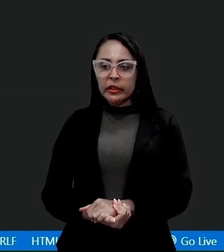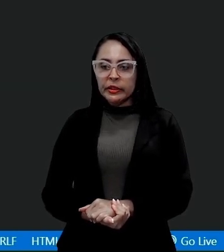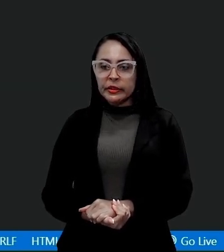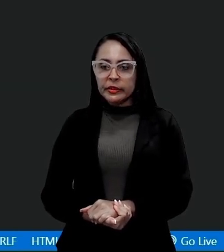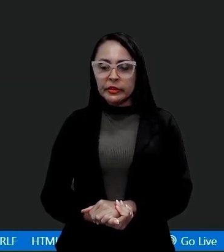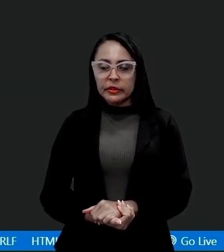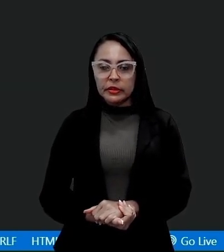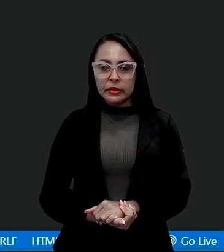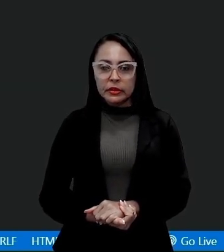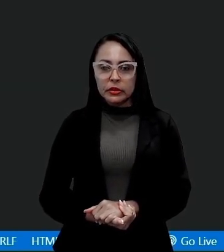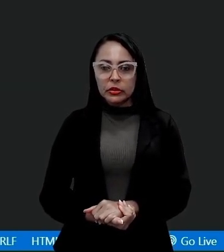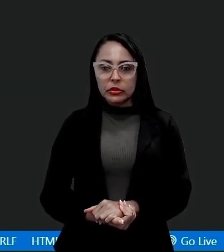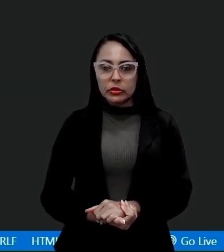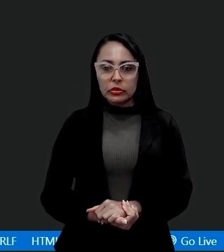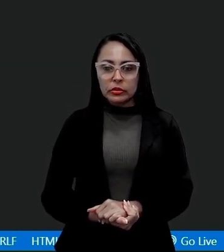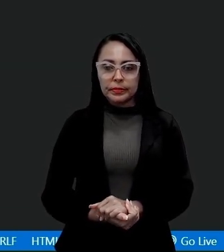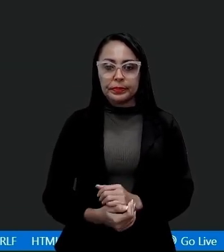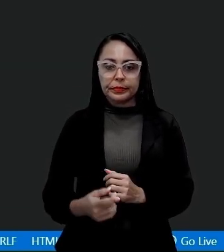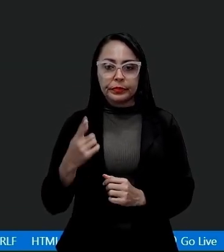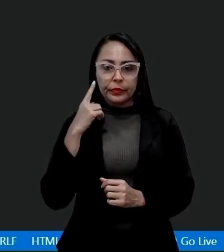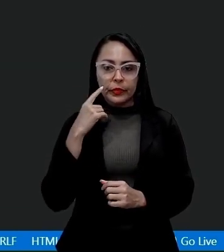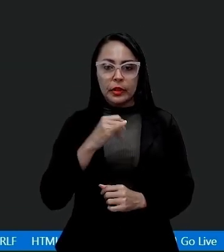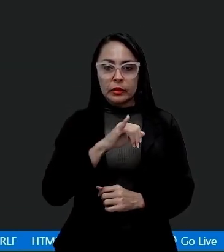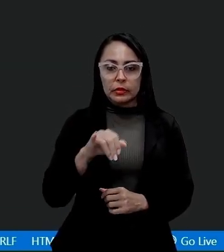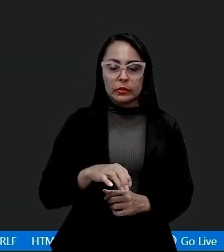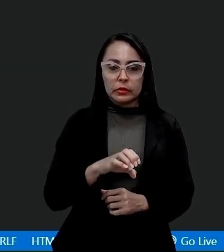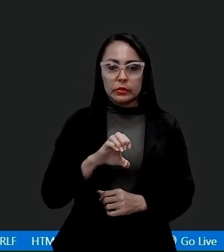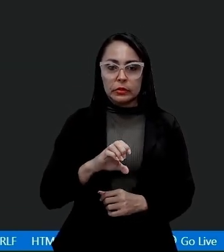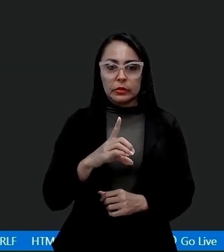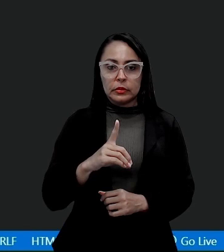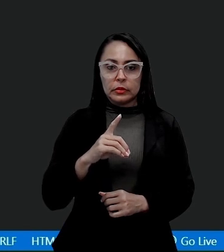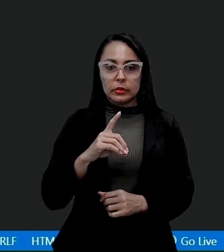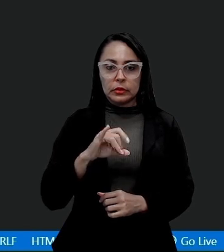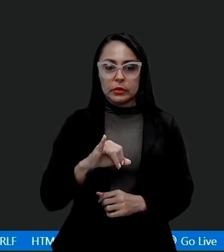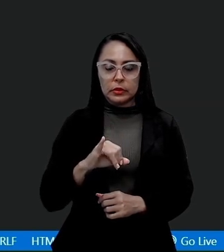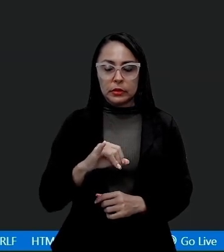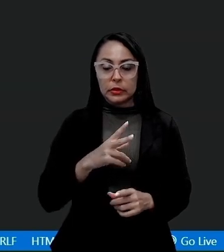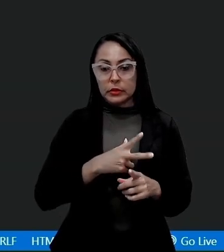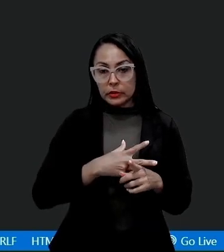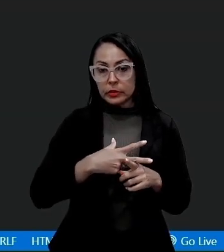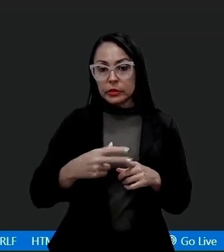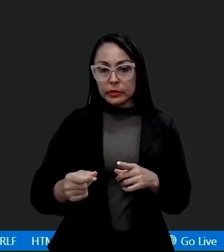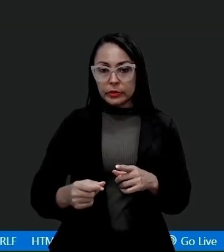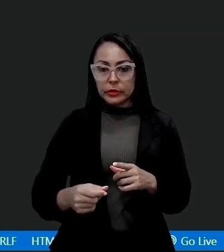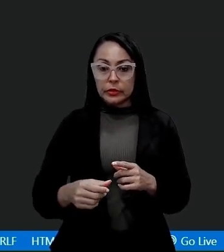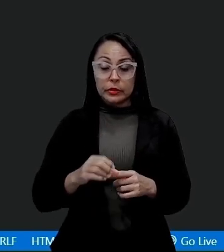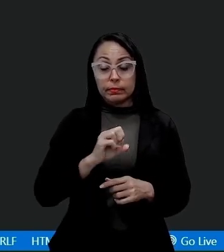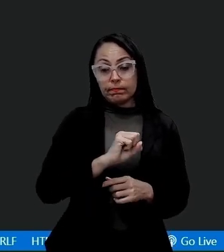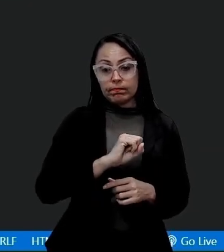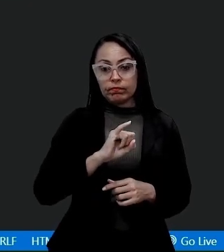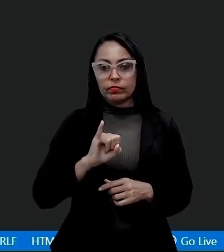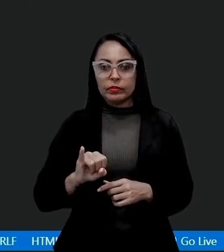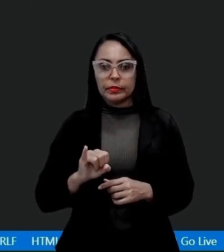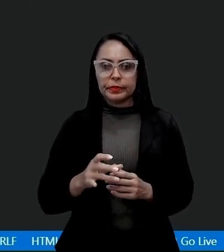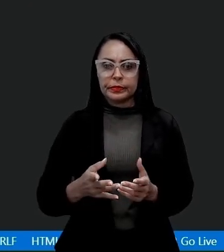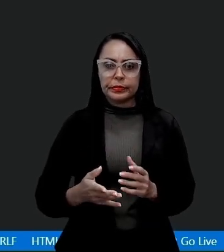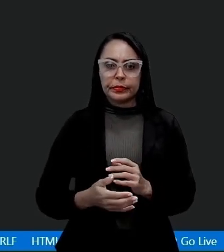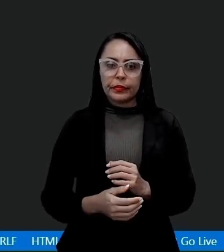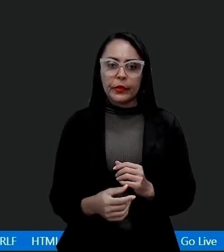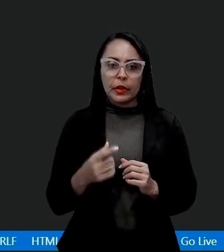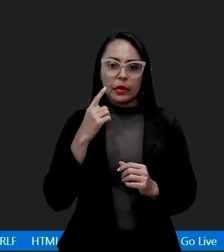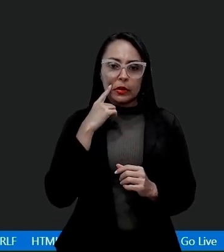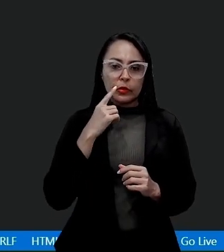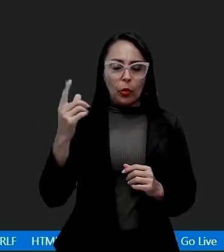e vou dizer que foi o vencedor Jedi. Se não, se o Sith for maior do